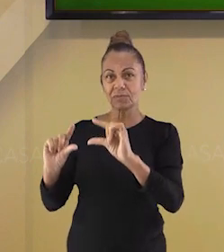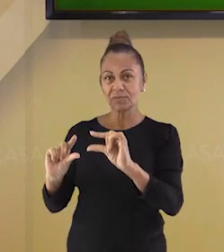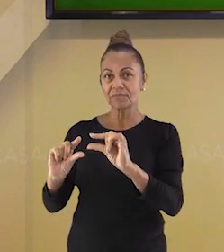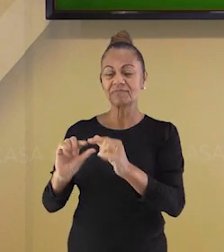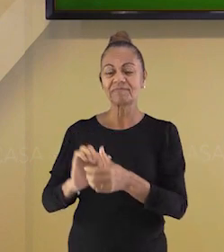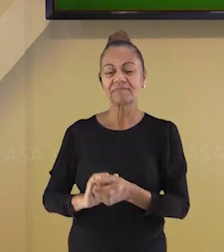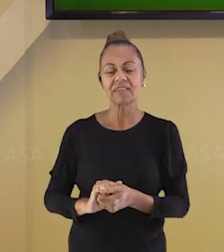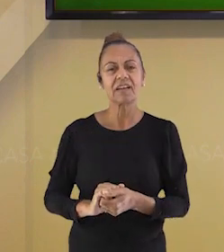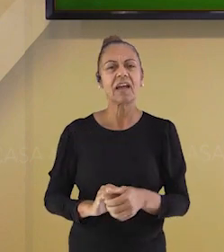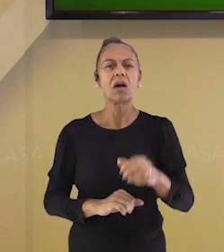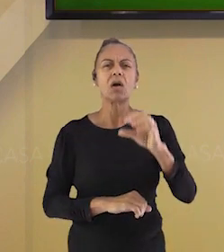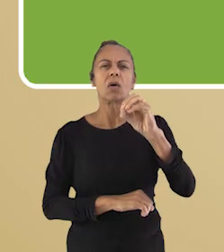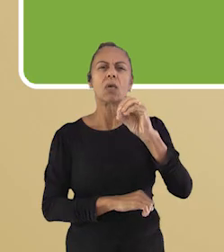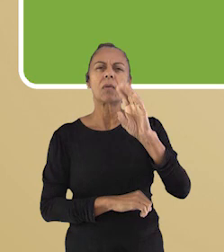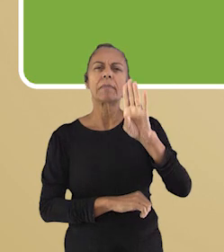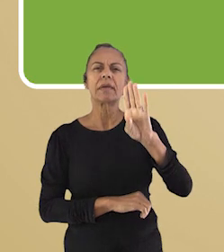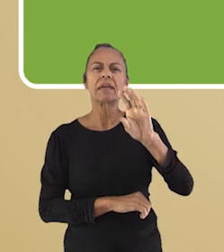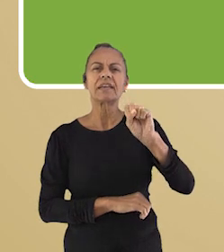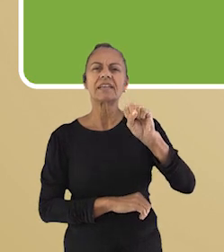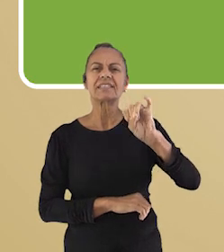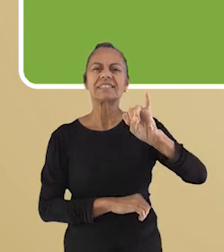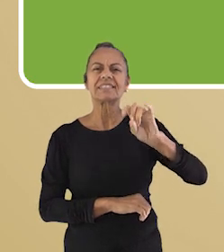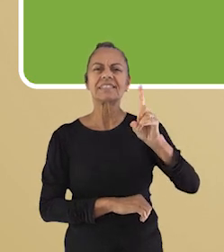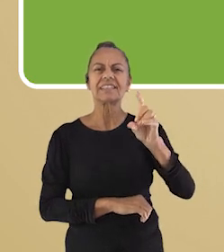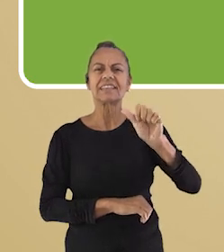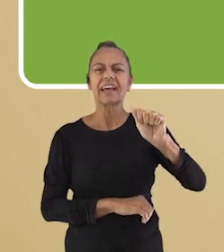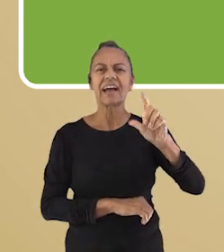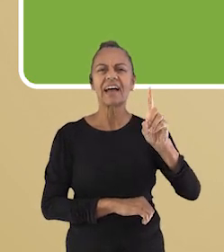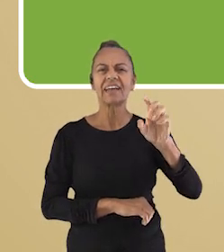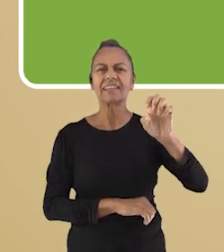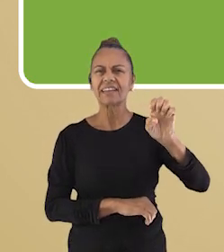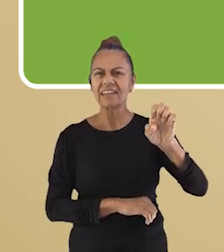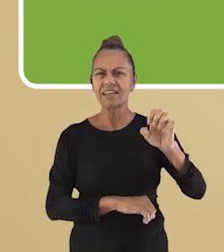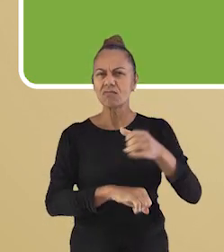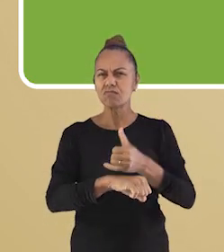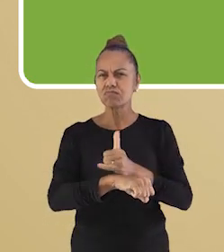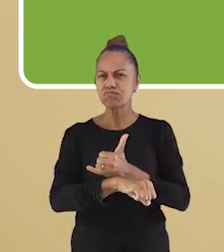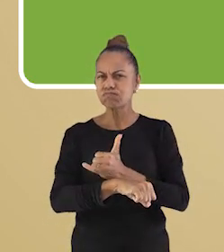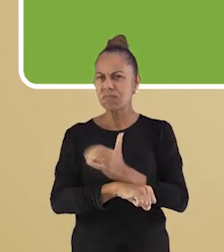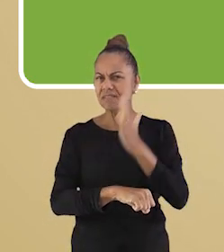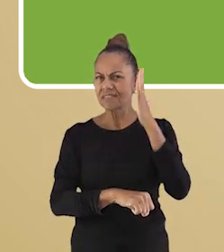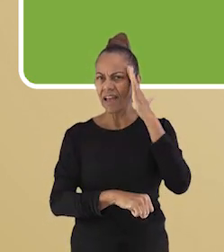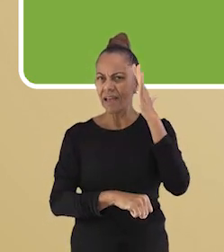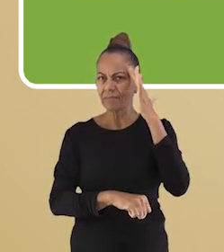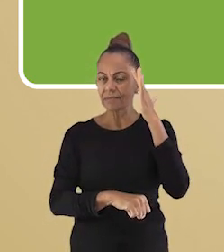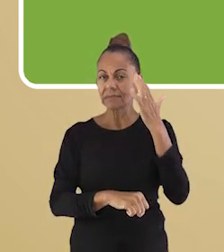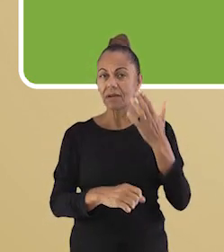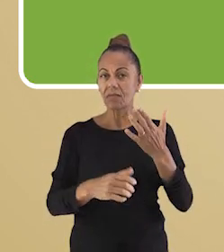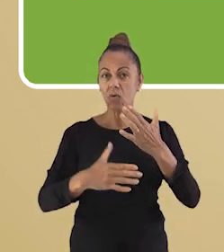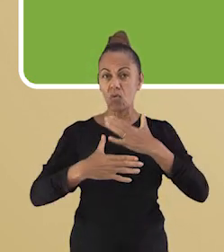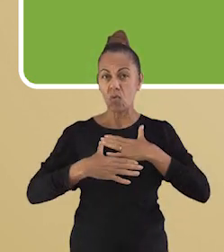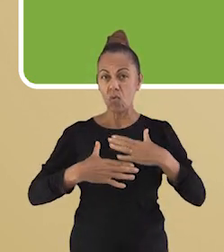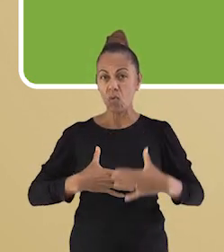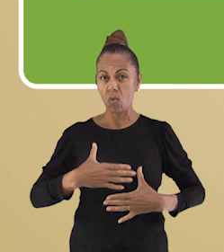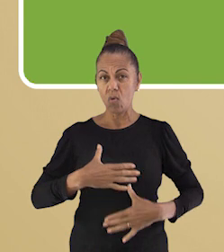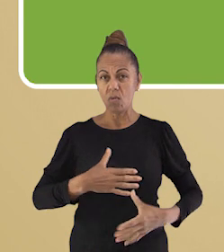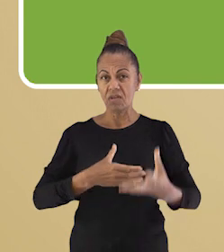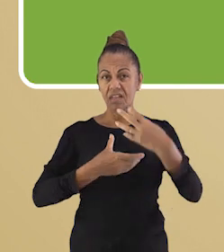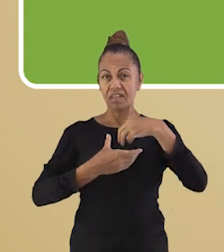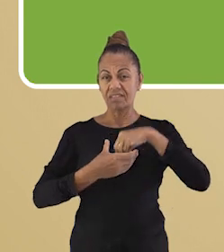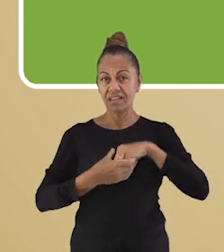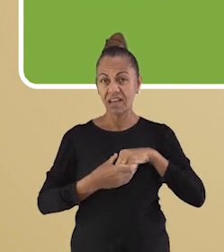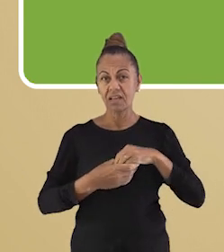taxas de obesidade. E vocês sabem o que é realmente a obesidade? É o